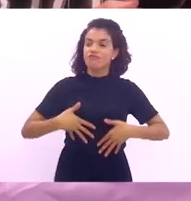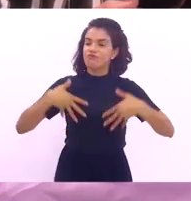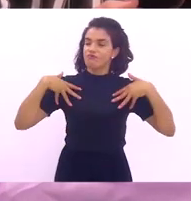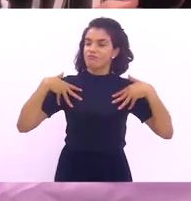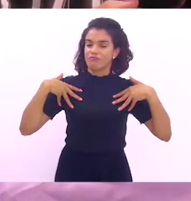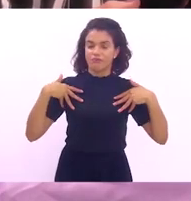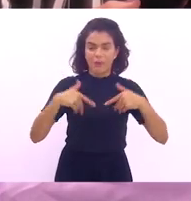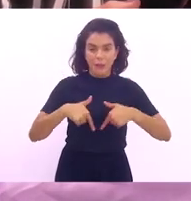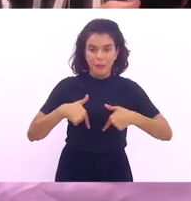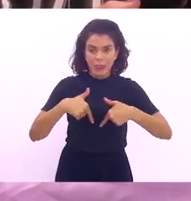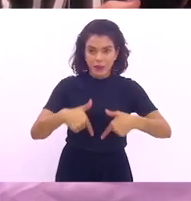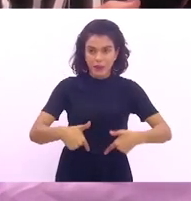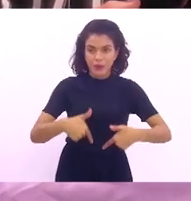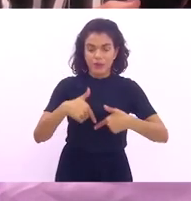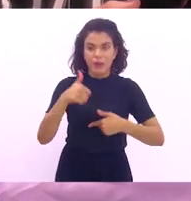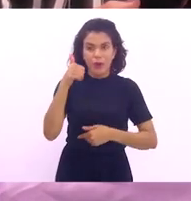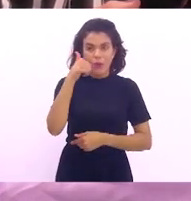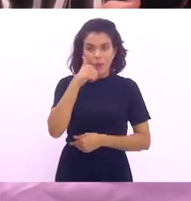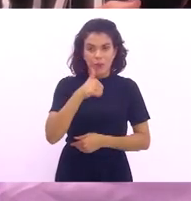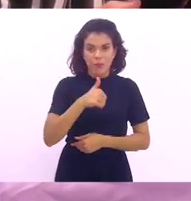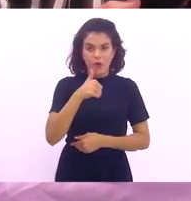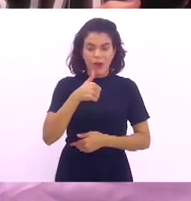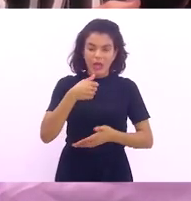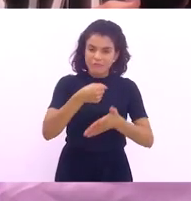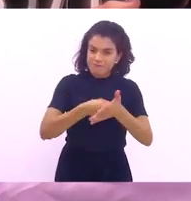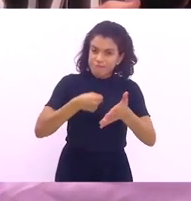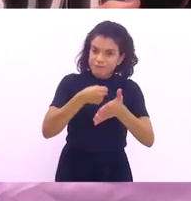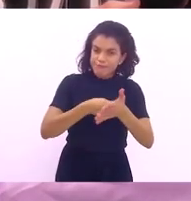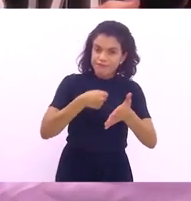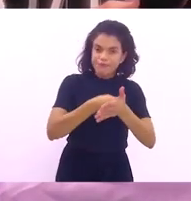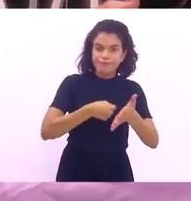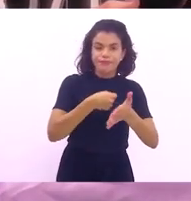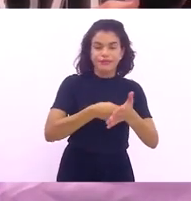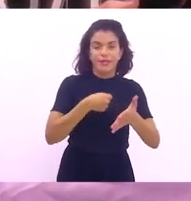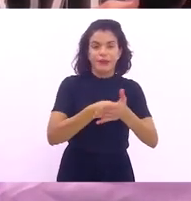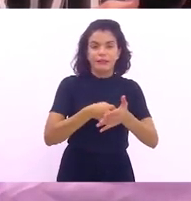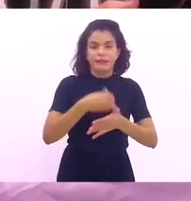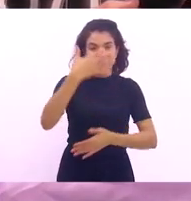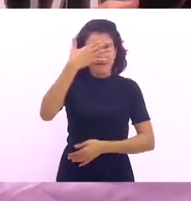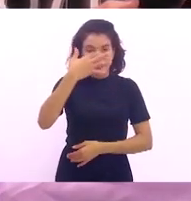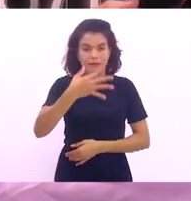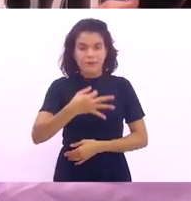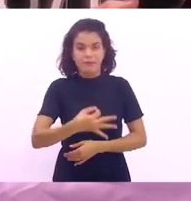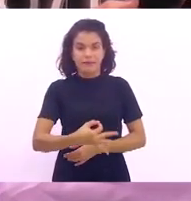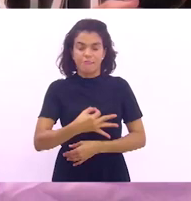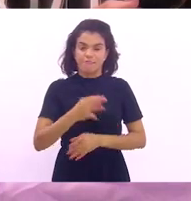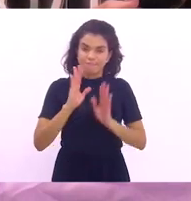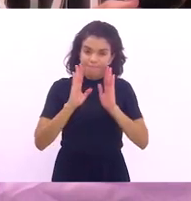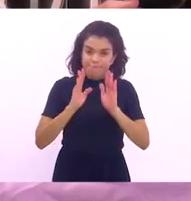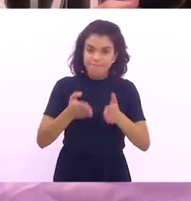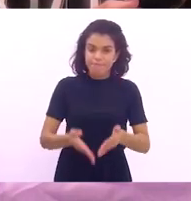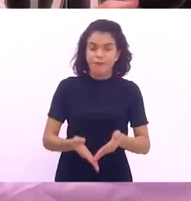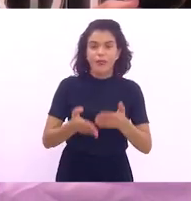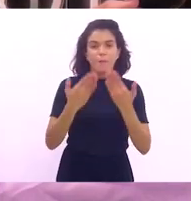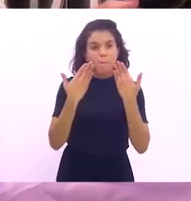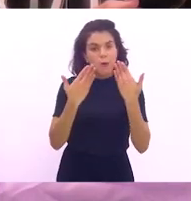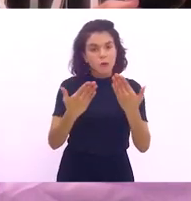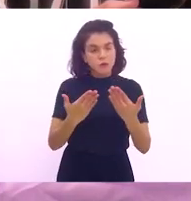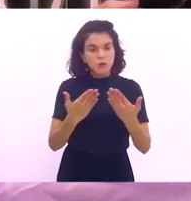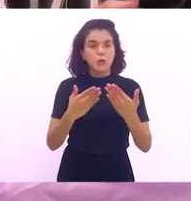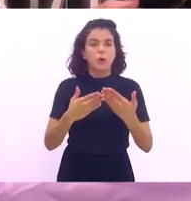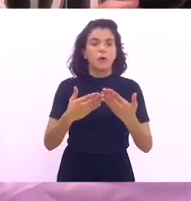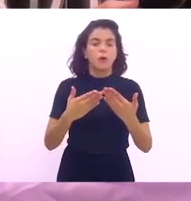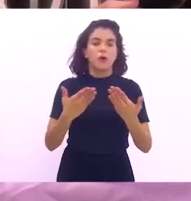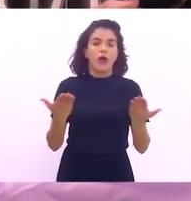atuação mulher guerreira determinada que tem mostrado através do seu